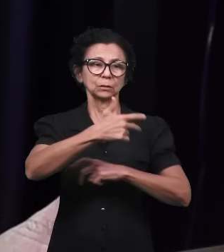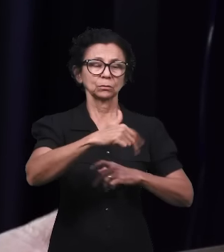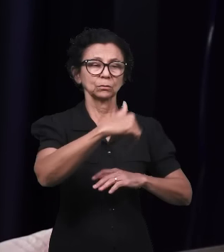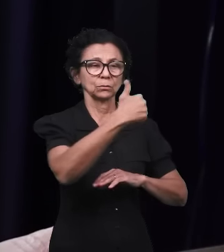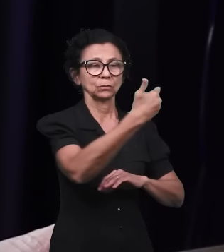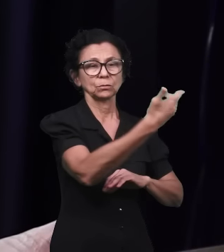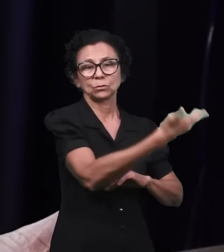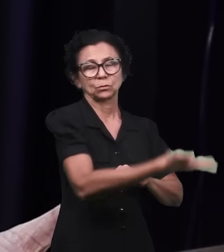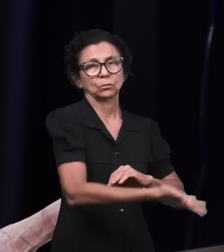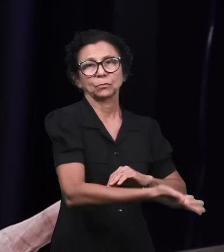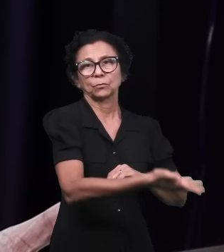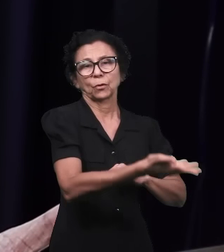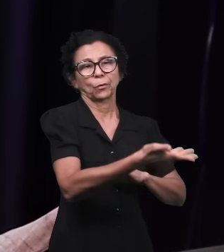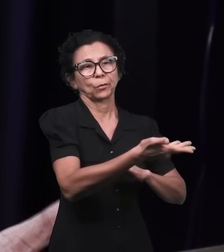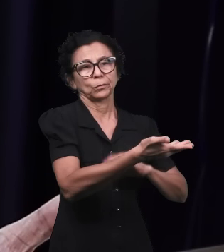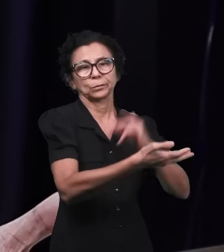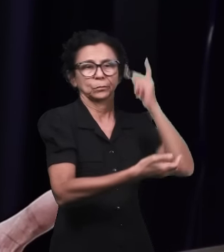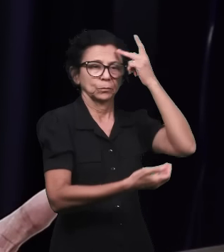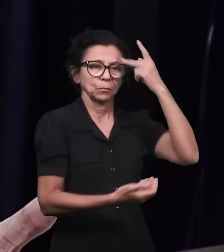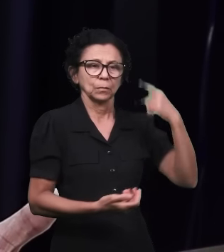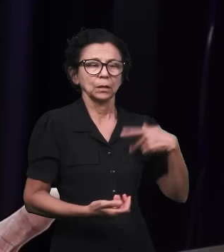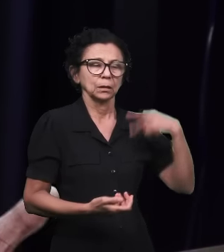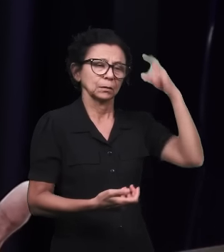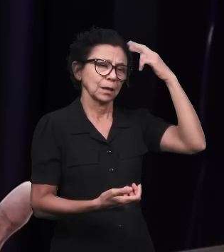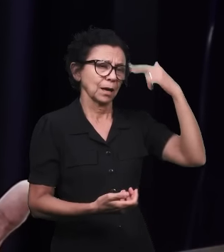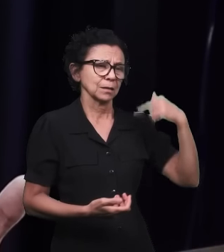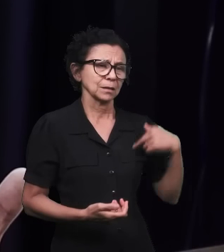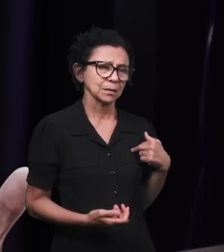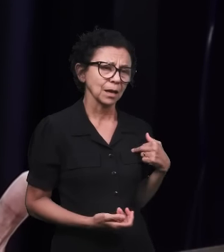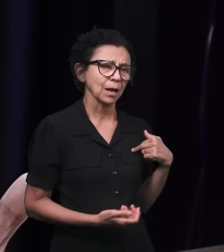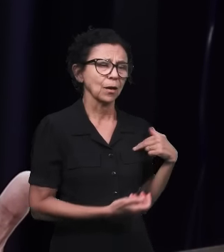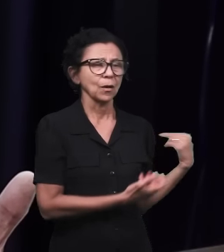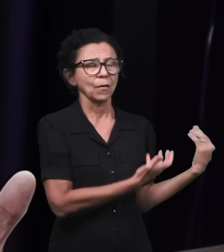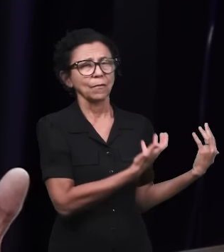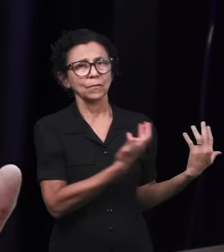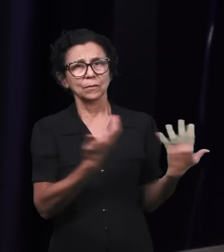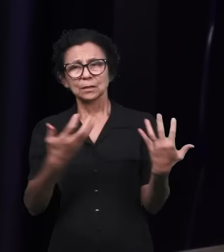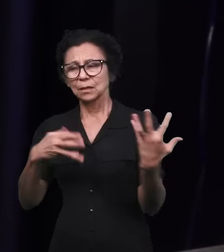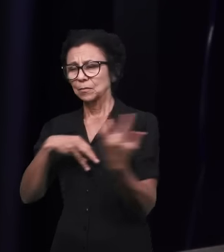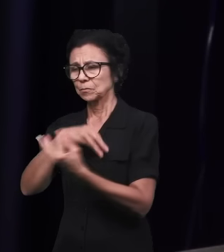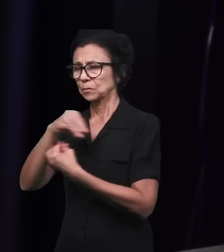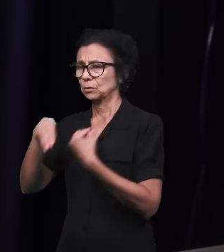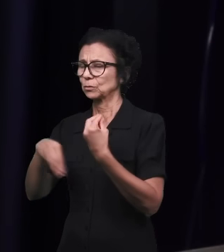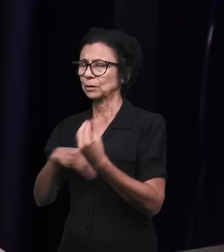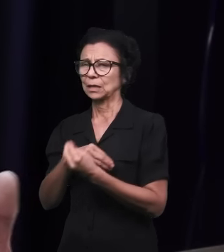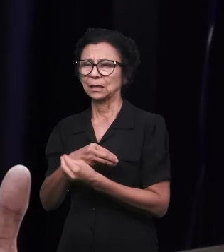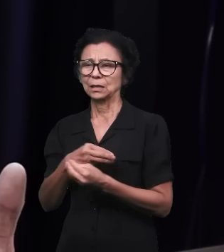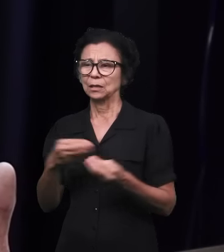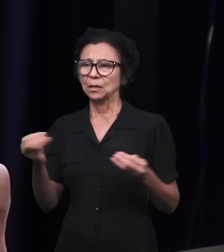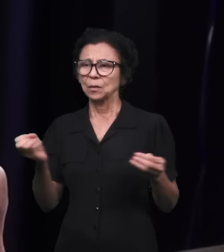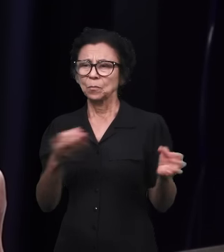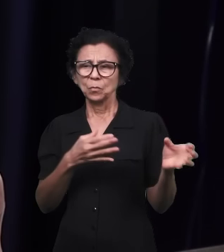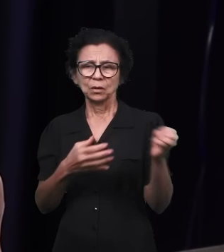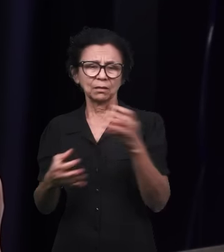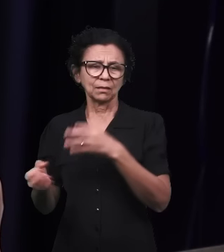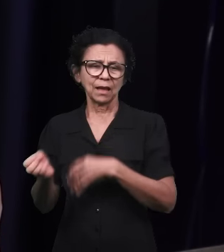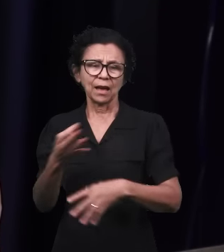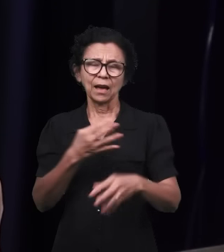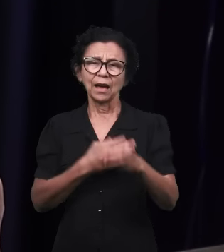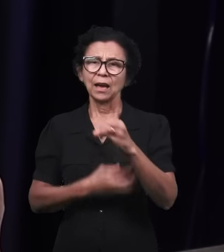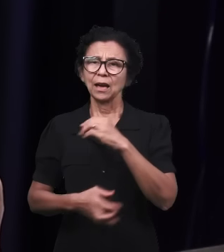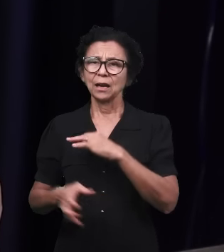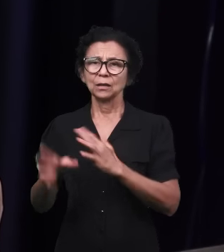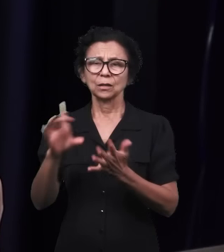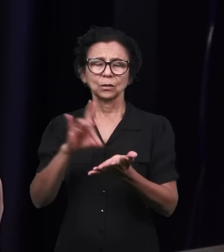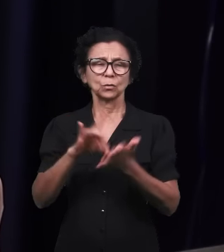que é humano, que é racional. É racional, aquilo que é moderno, atualizar o Evangelho para o